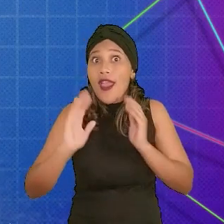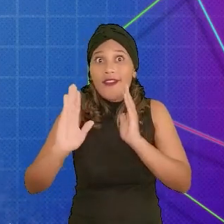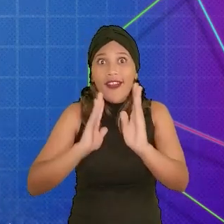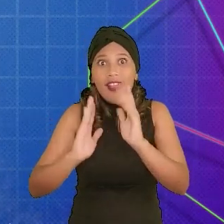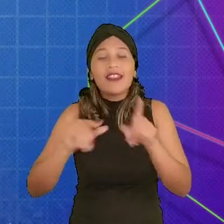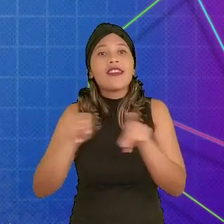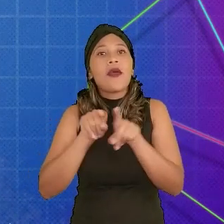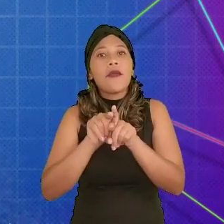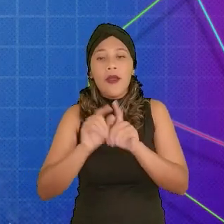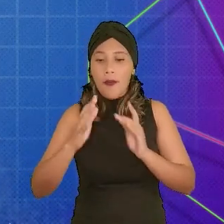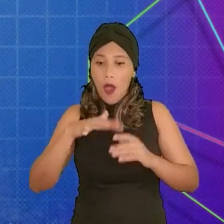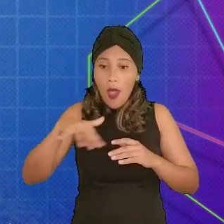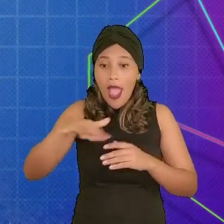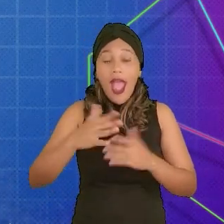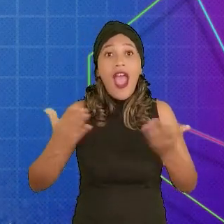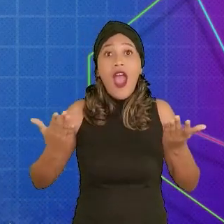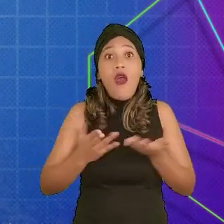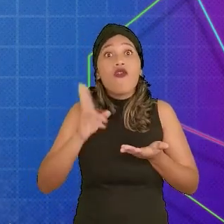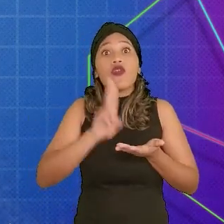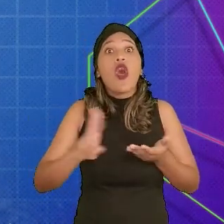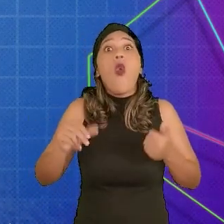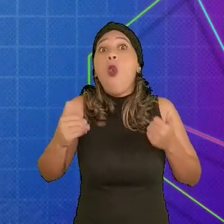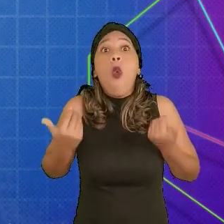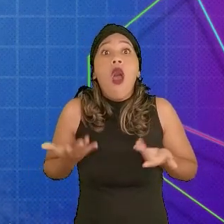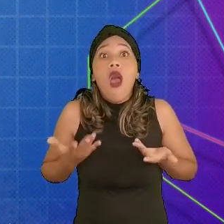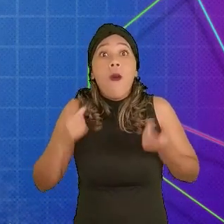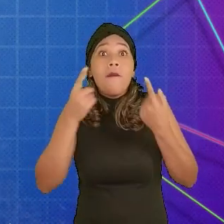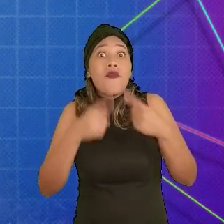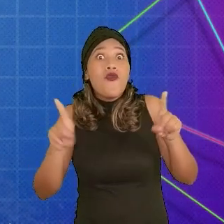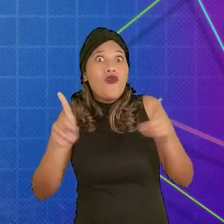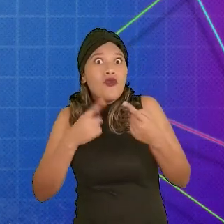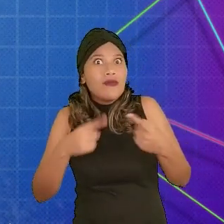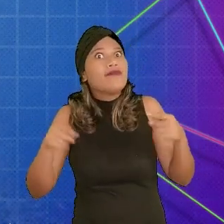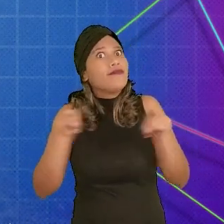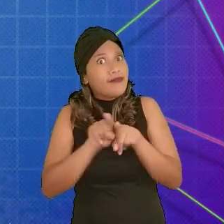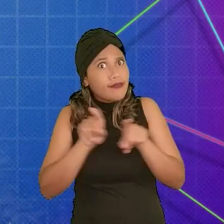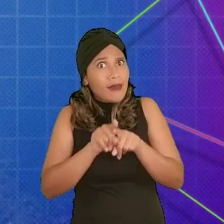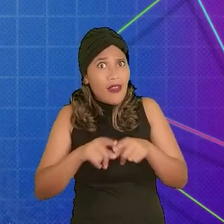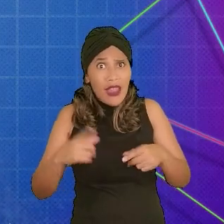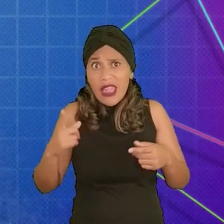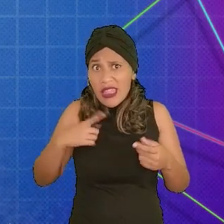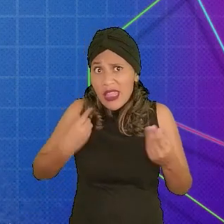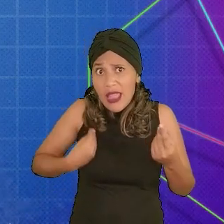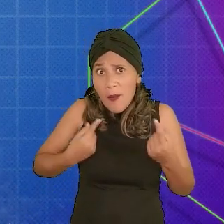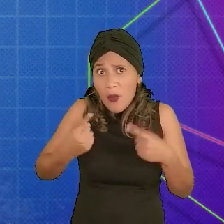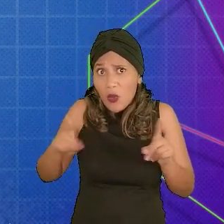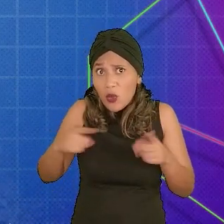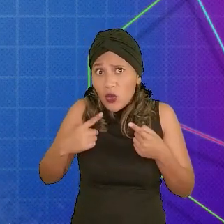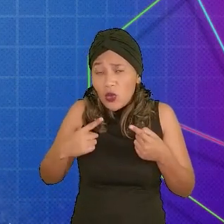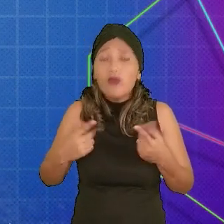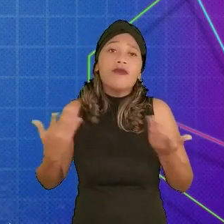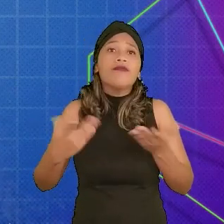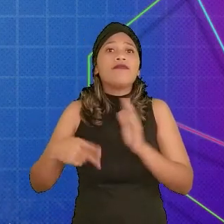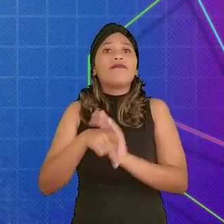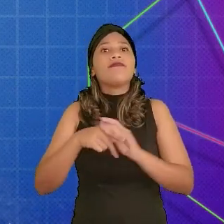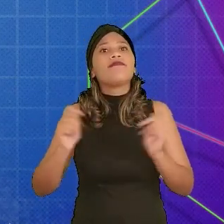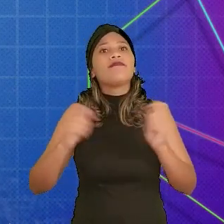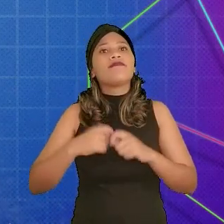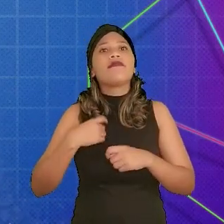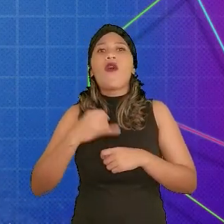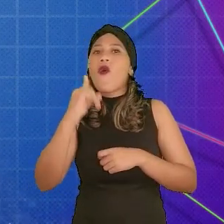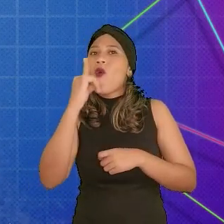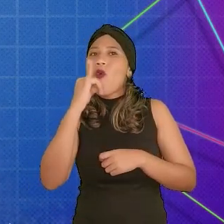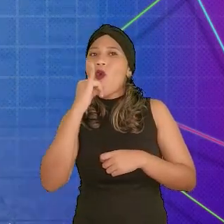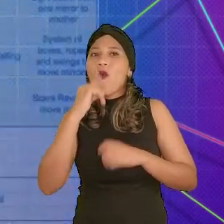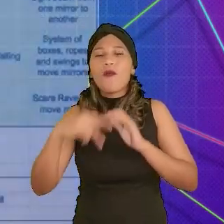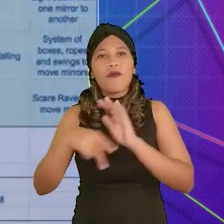serão usadas no nível ambiente. Qual ou quais músicas irão tocar? Terá música? Agora, você pode ver aí um